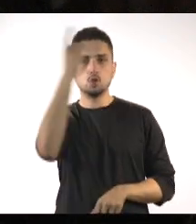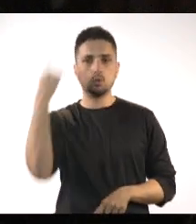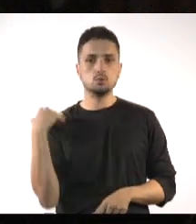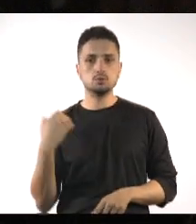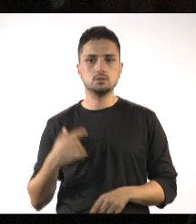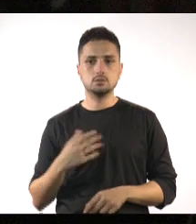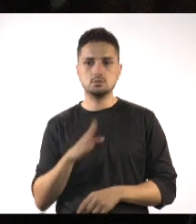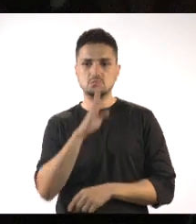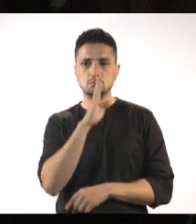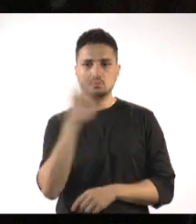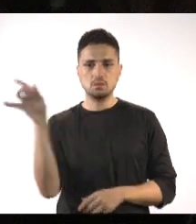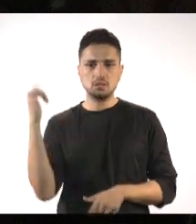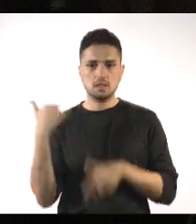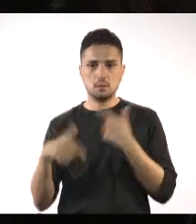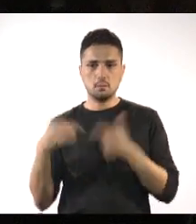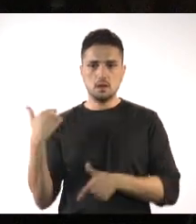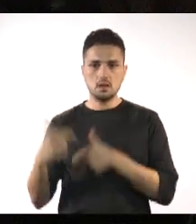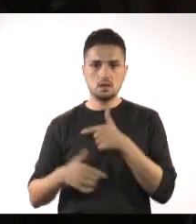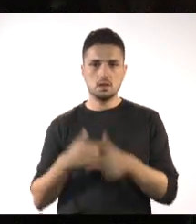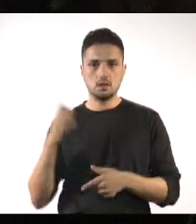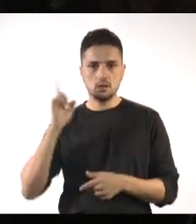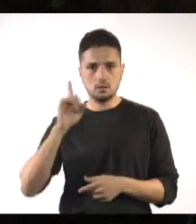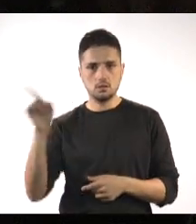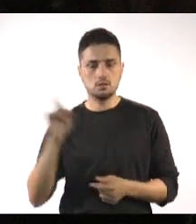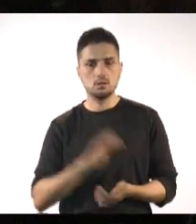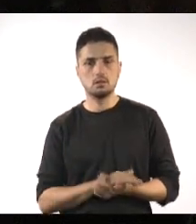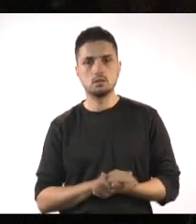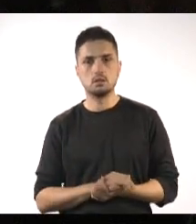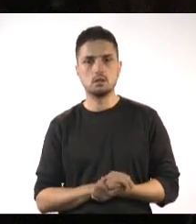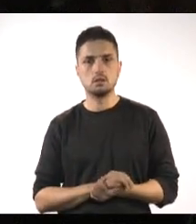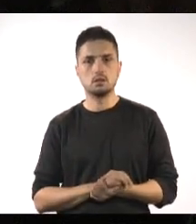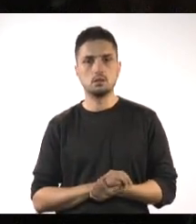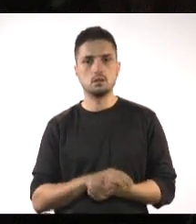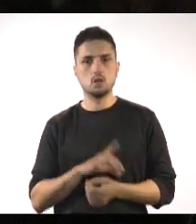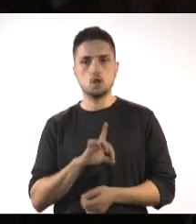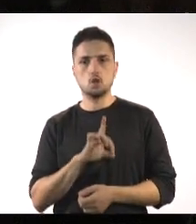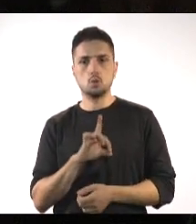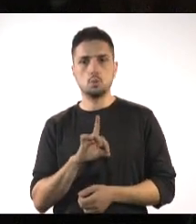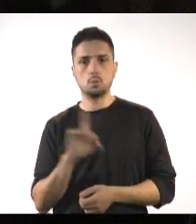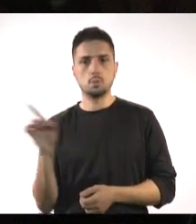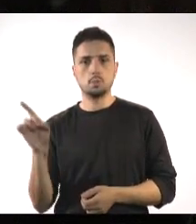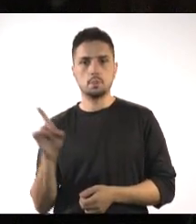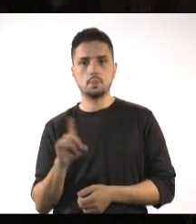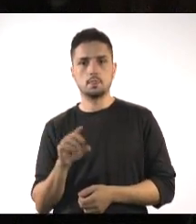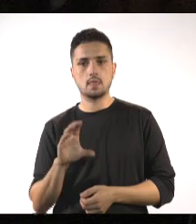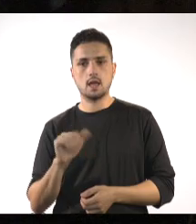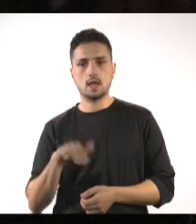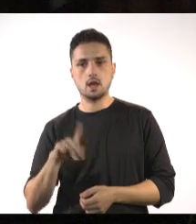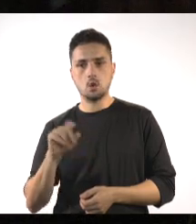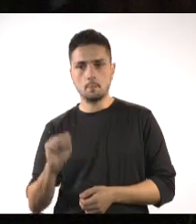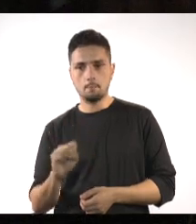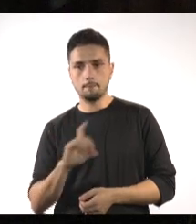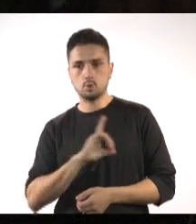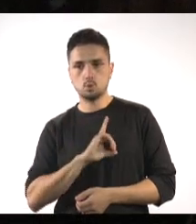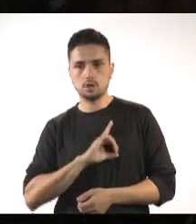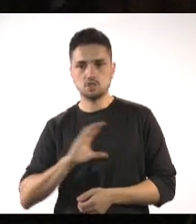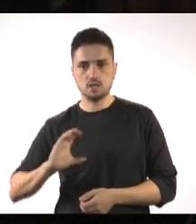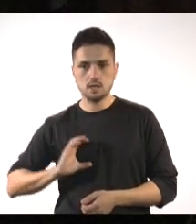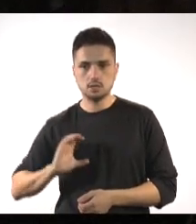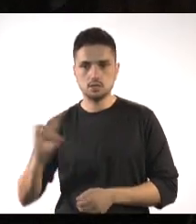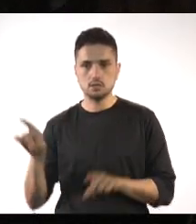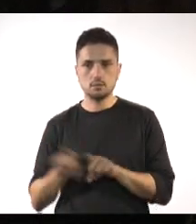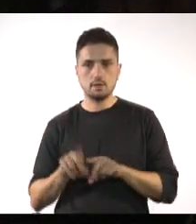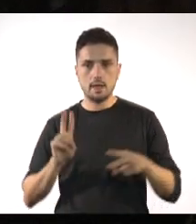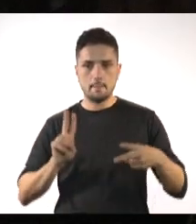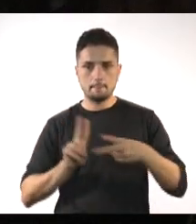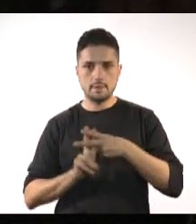trabalhando lá no assentamento lá na Diocese de Campos ou em Duque de Caxias, lá no